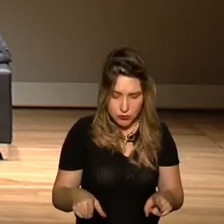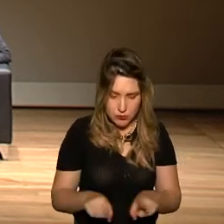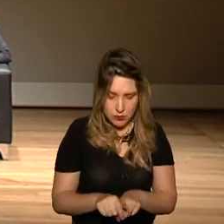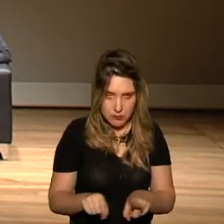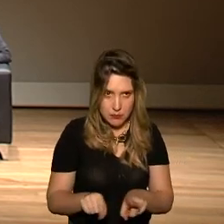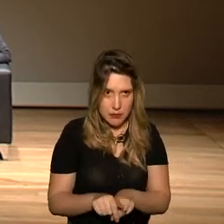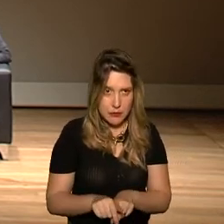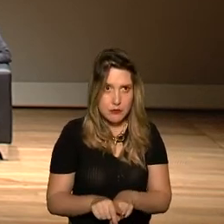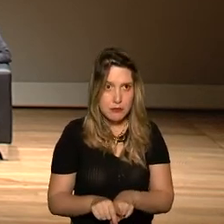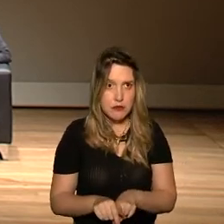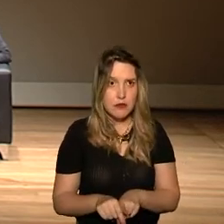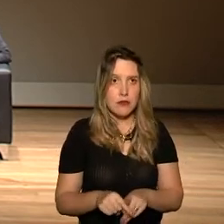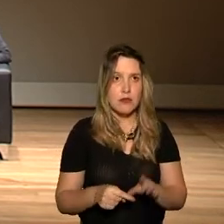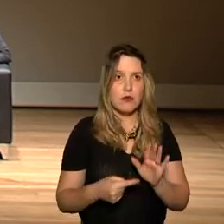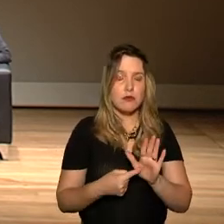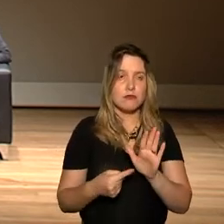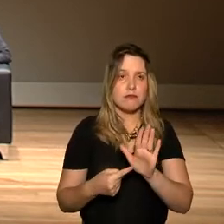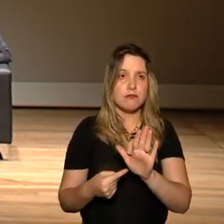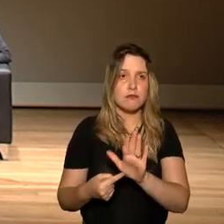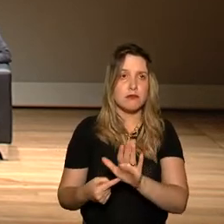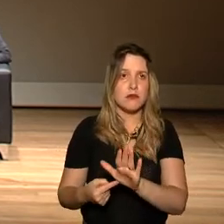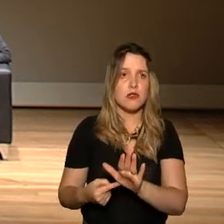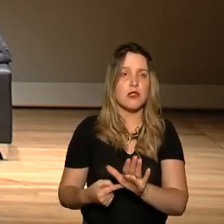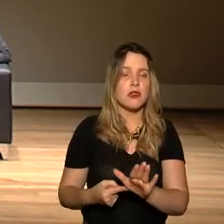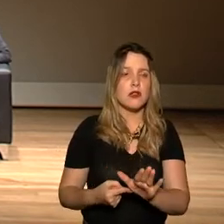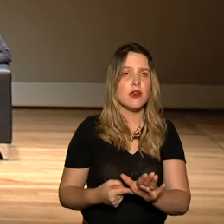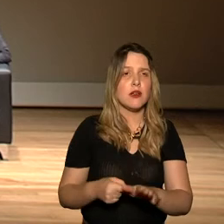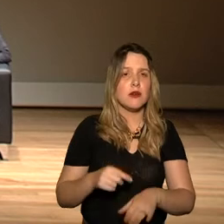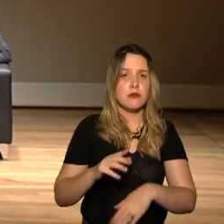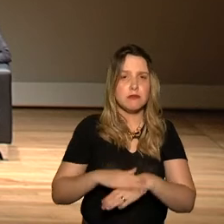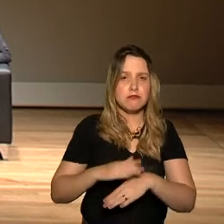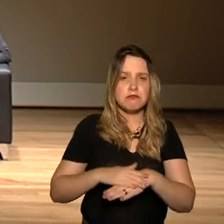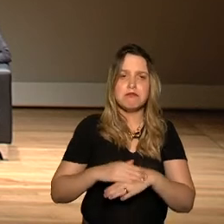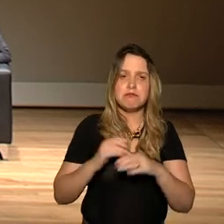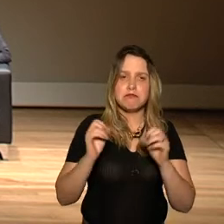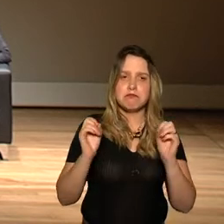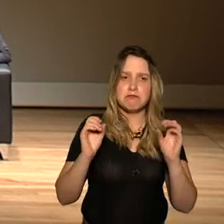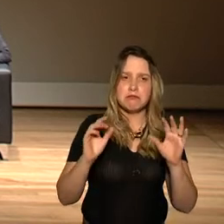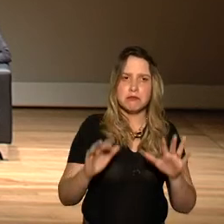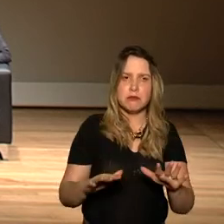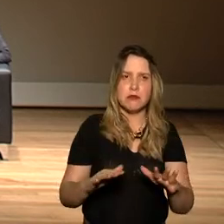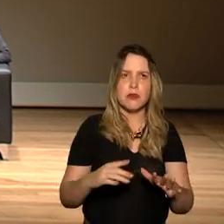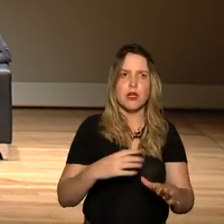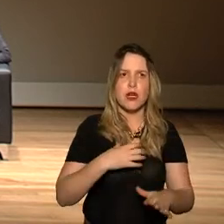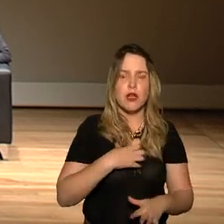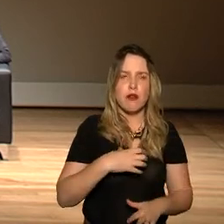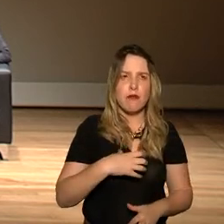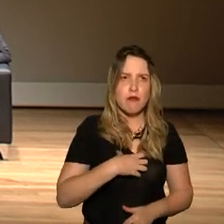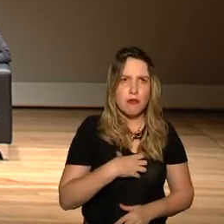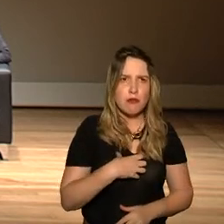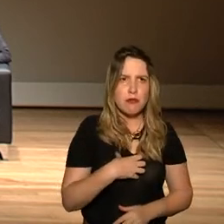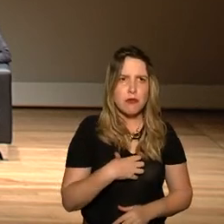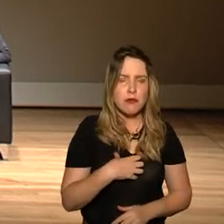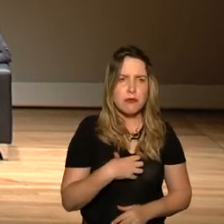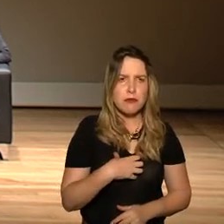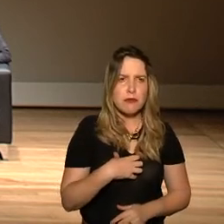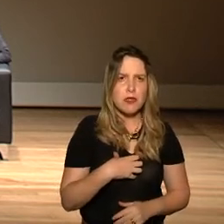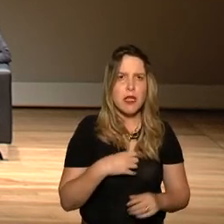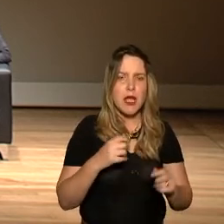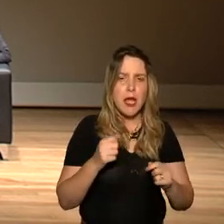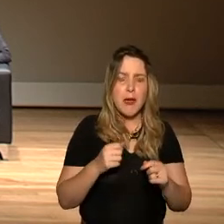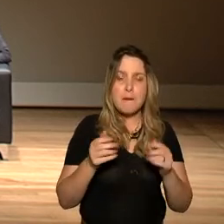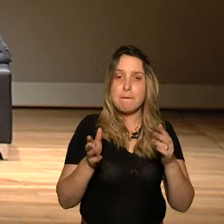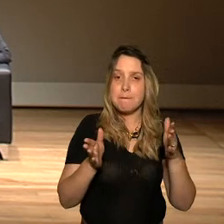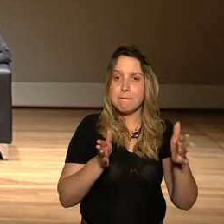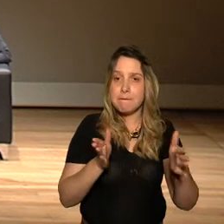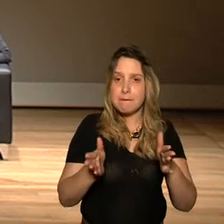Nós temos muitos canais Vamos colocar assim são vários canais é midiáticos então meu aluno pode falar de um artista que eu não conheço porque não faz parte